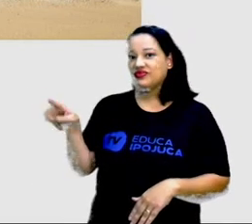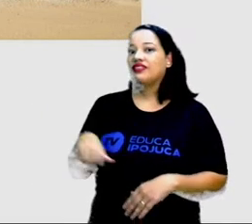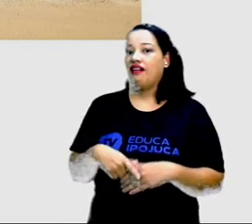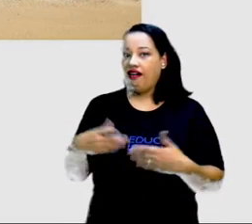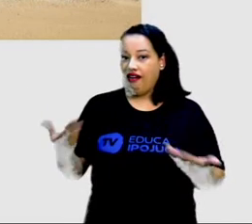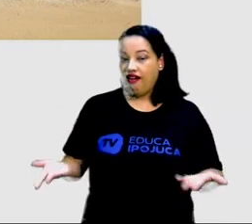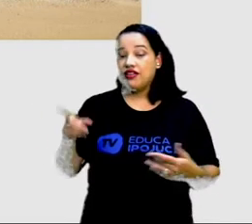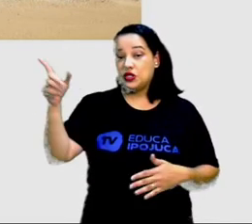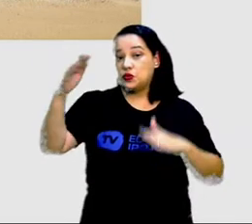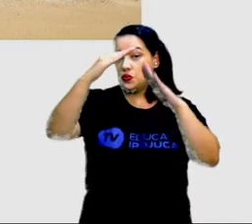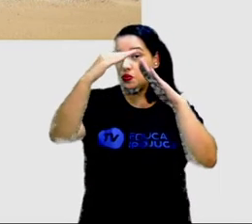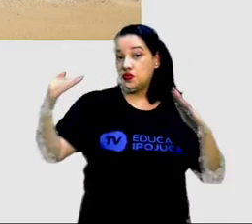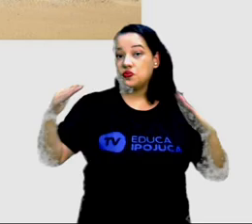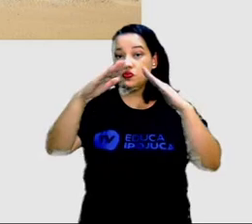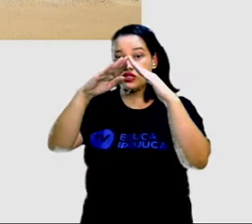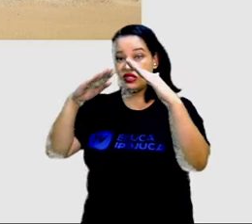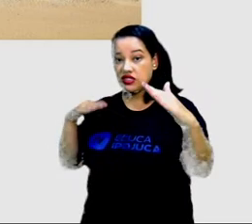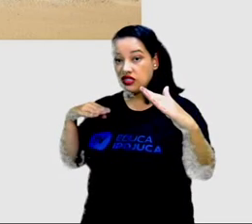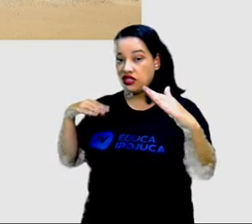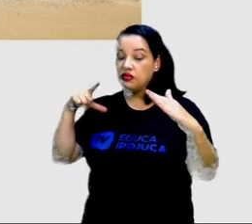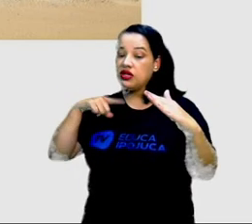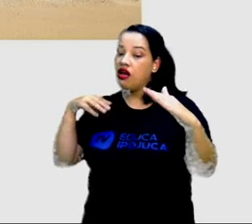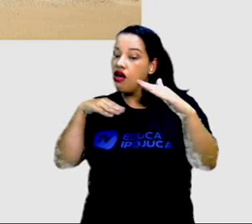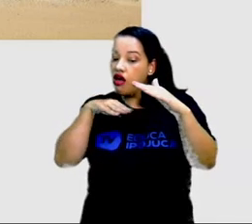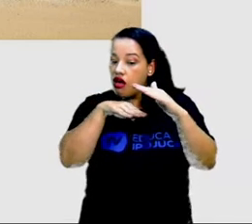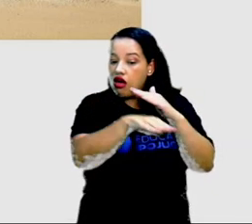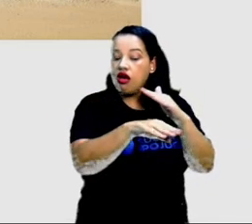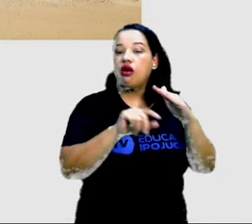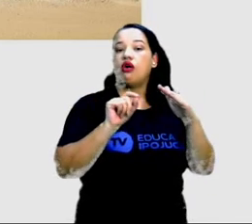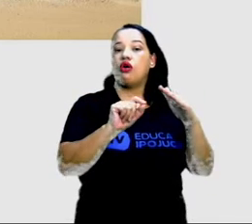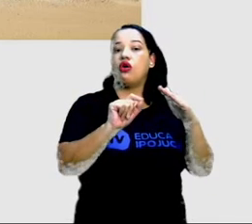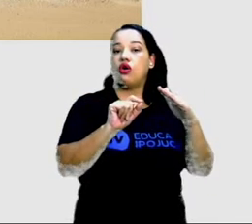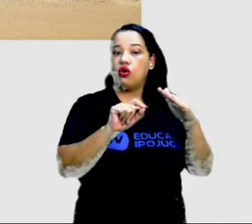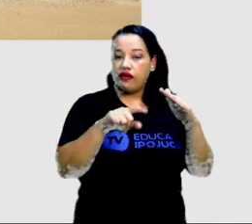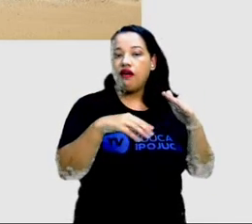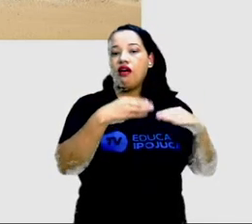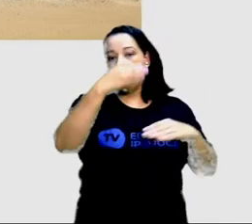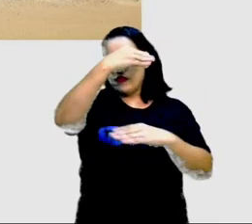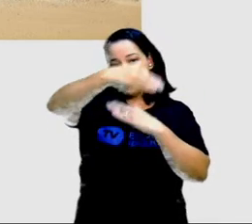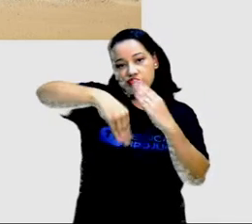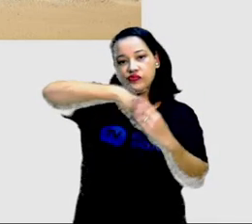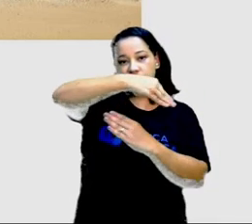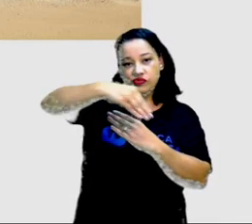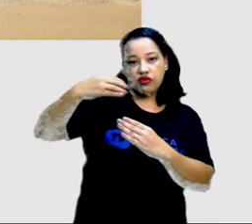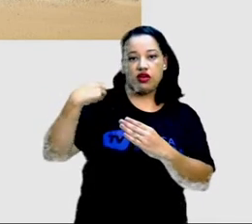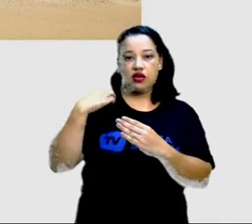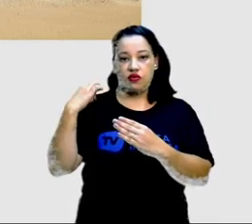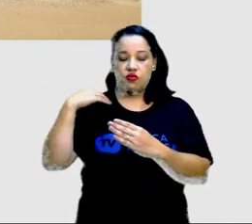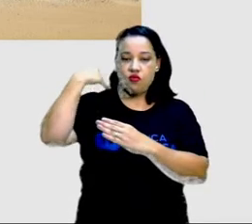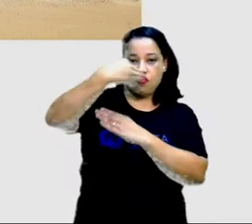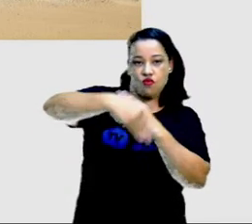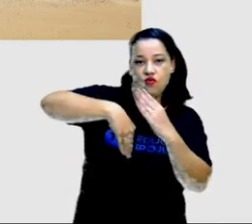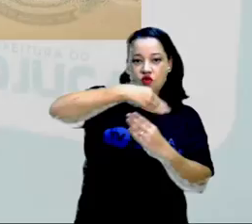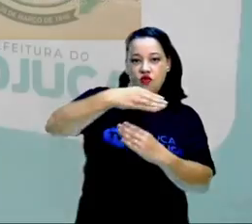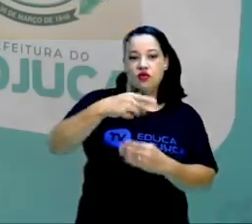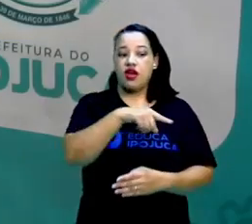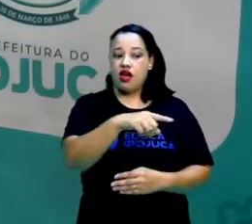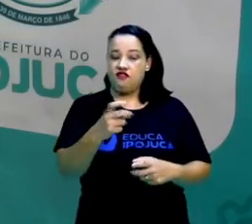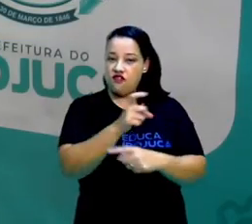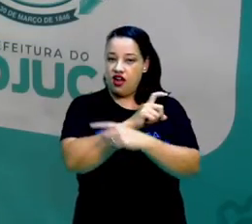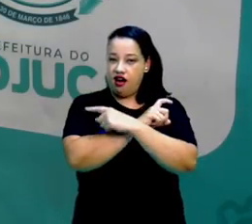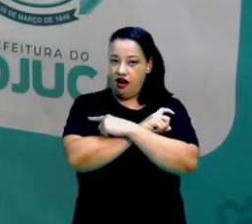dessas pirâmides eram guardados as ruínas de Faraó para que eles pudessem vive para sempre